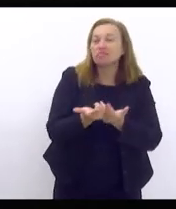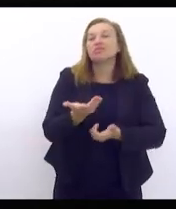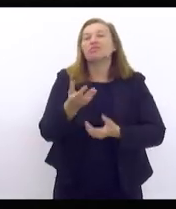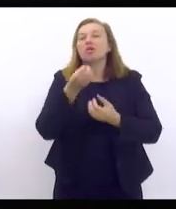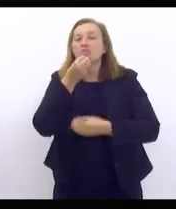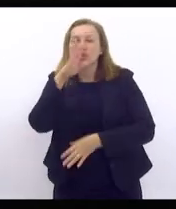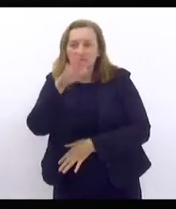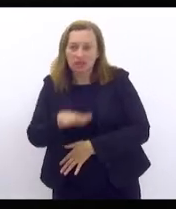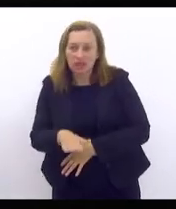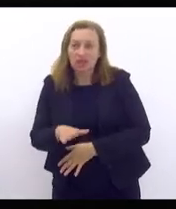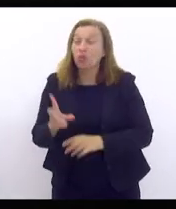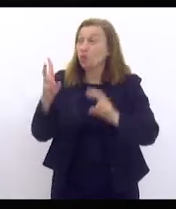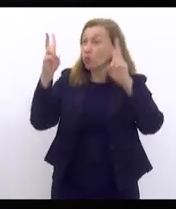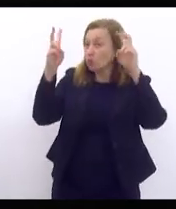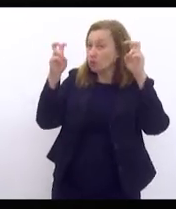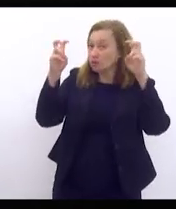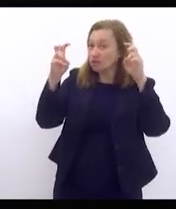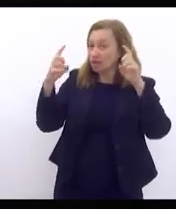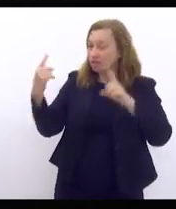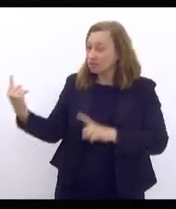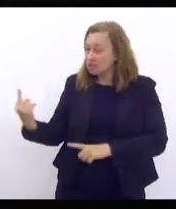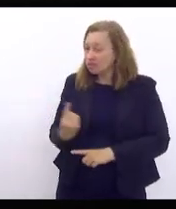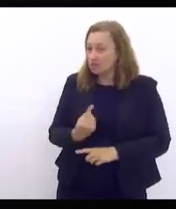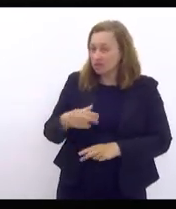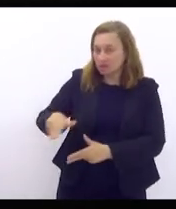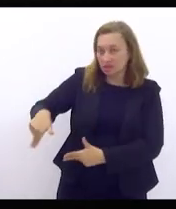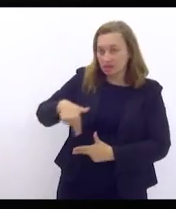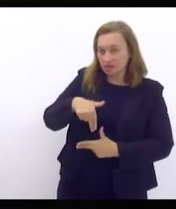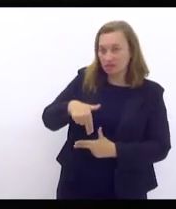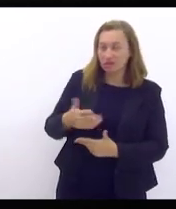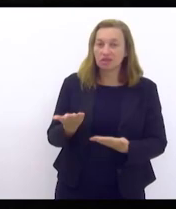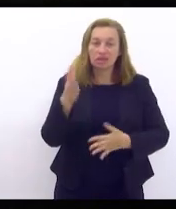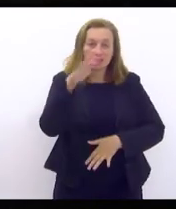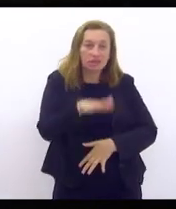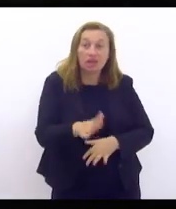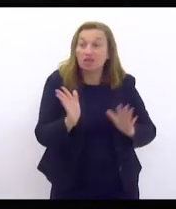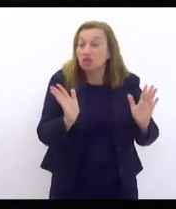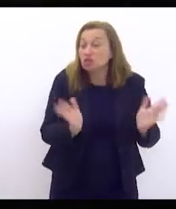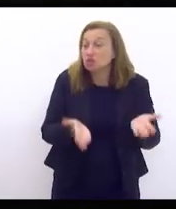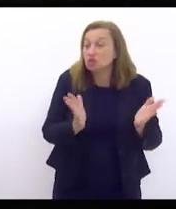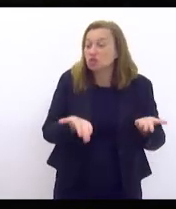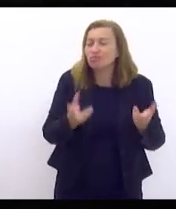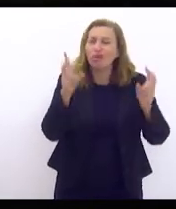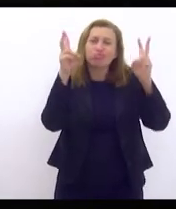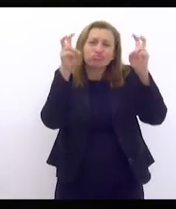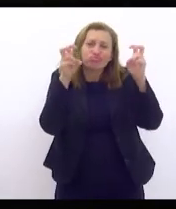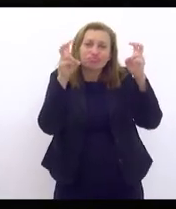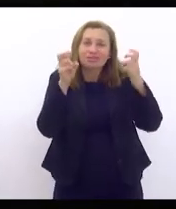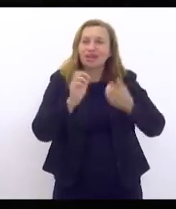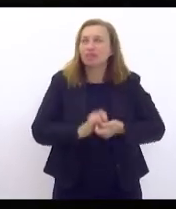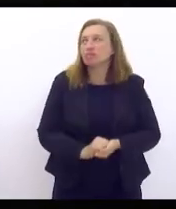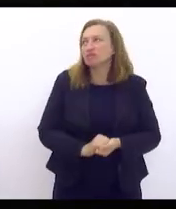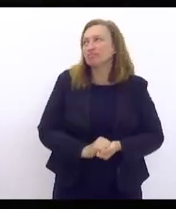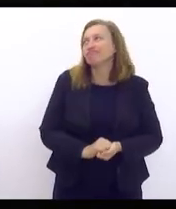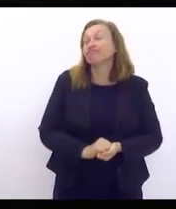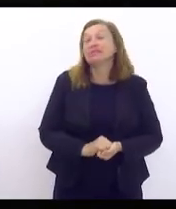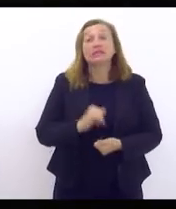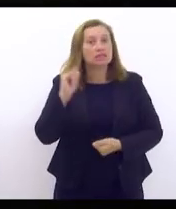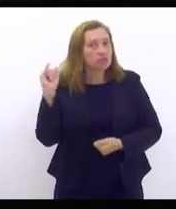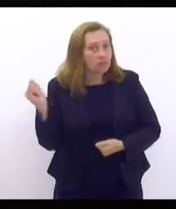muito boa tarde o tema que me traz a essa Tribuna na tarde de hoje é um tema muito